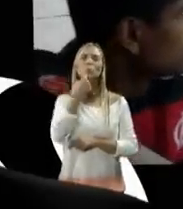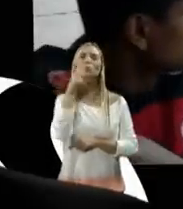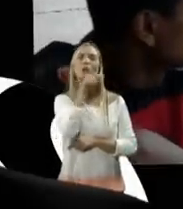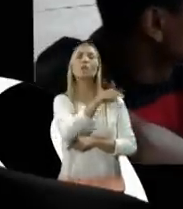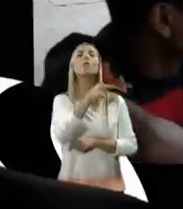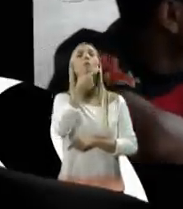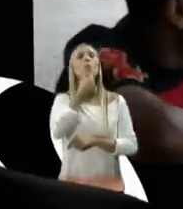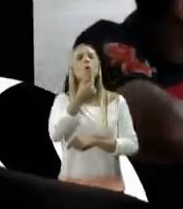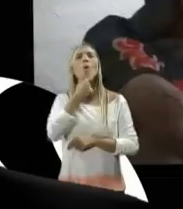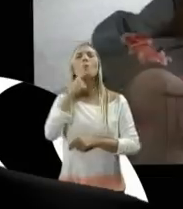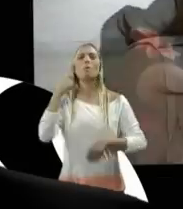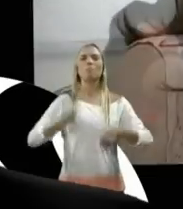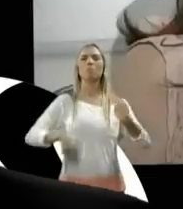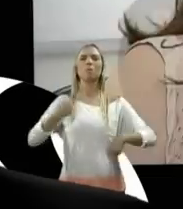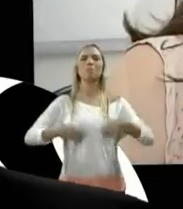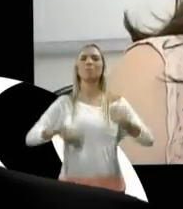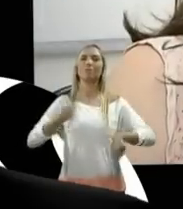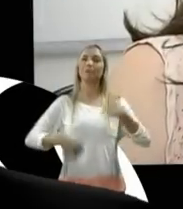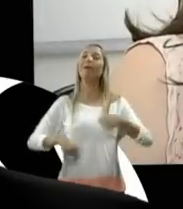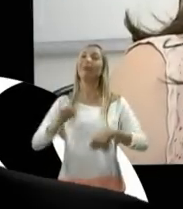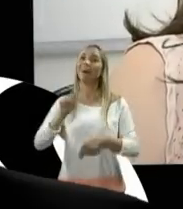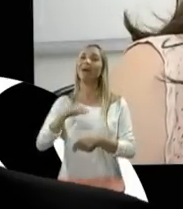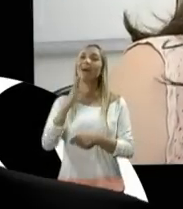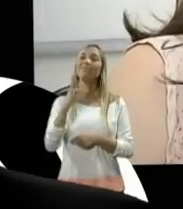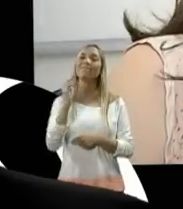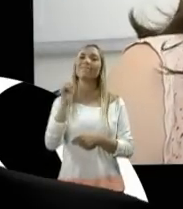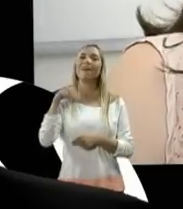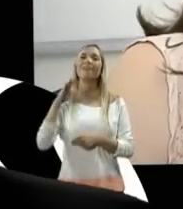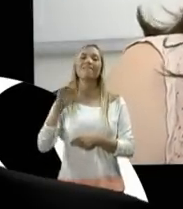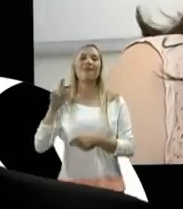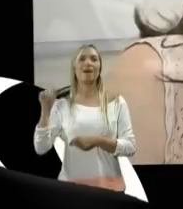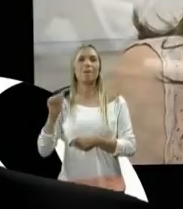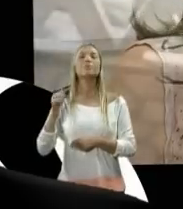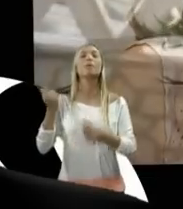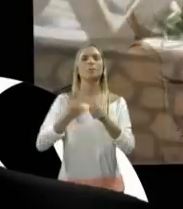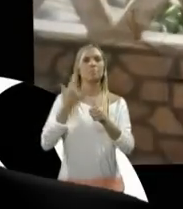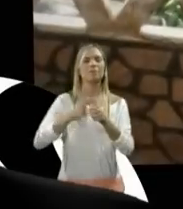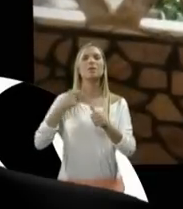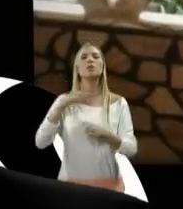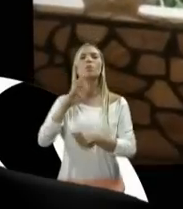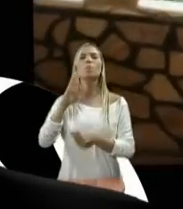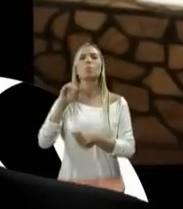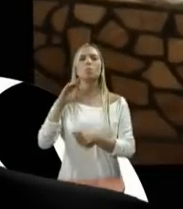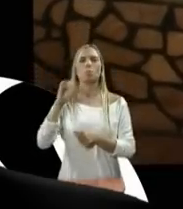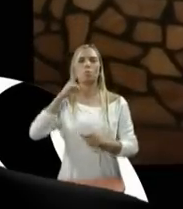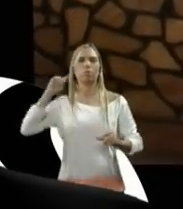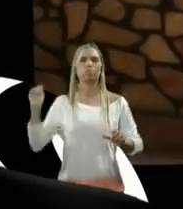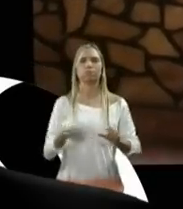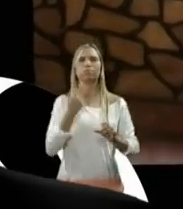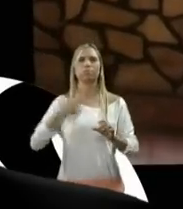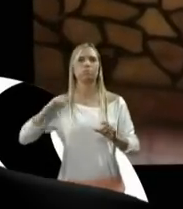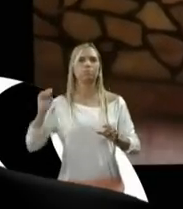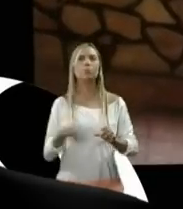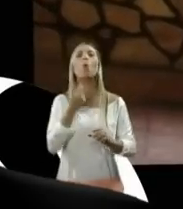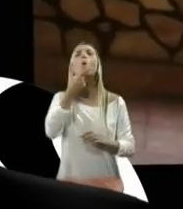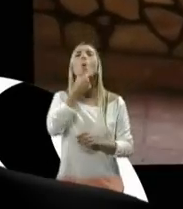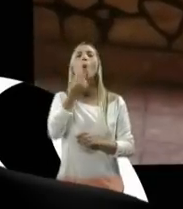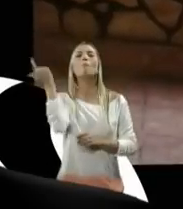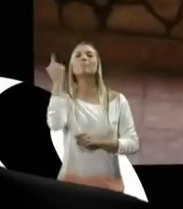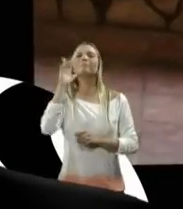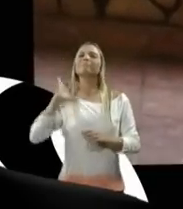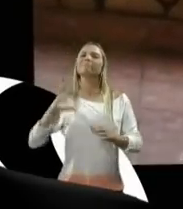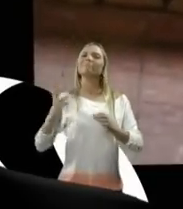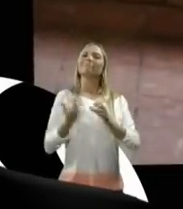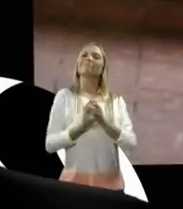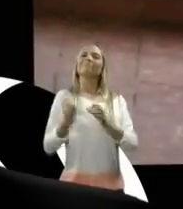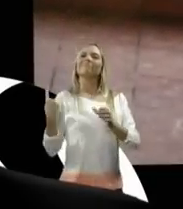e ele participa da fanfarra. Então ele faz treinamentos num bumbo no qual ele se sente totalmente incluído.